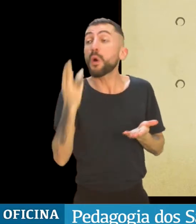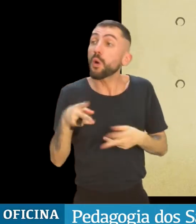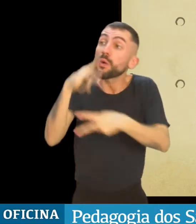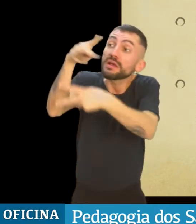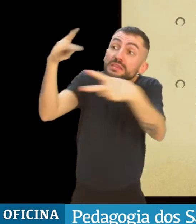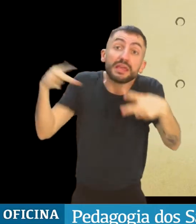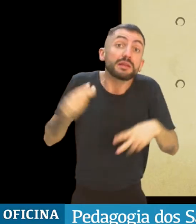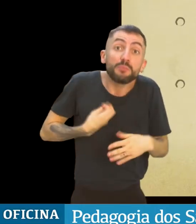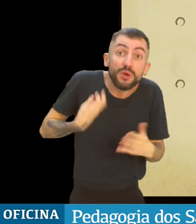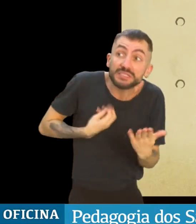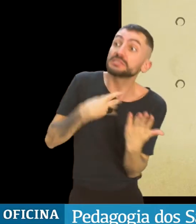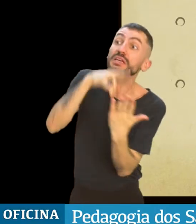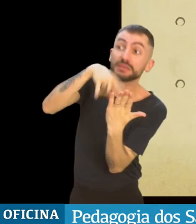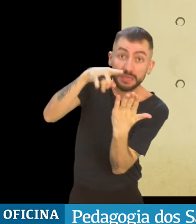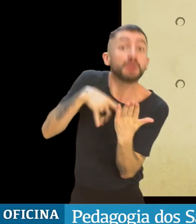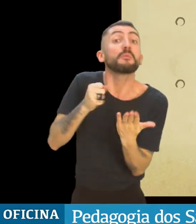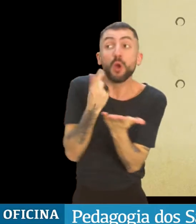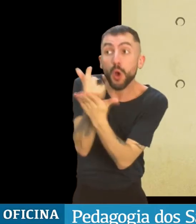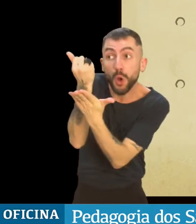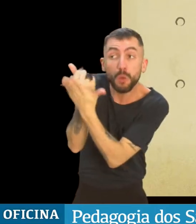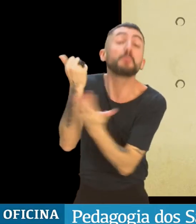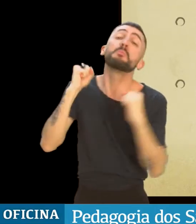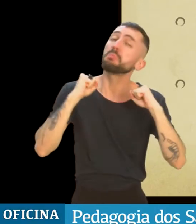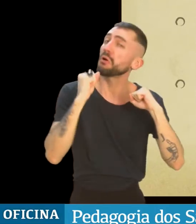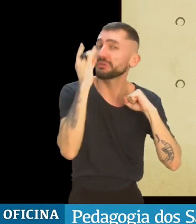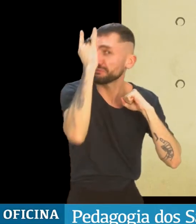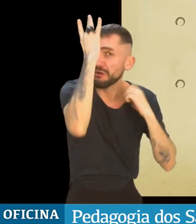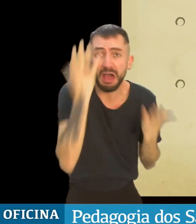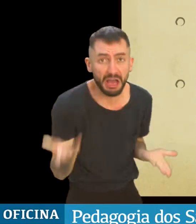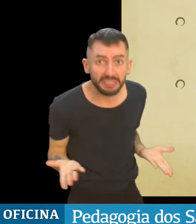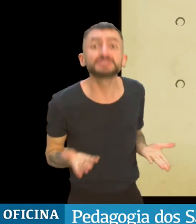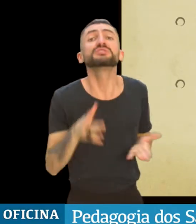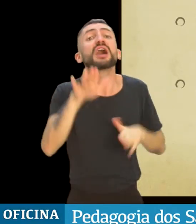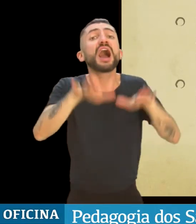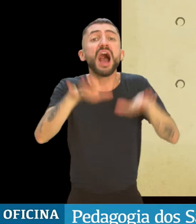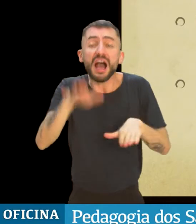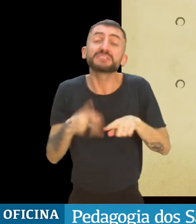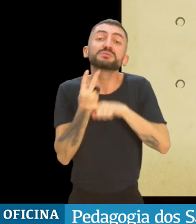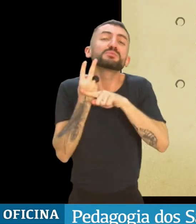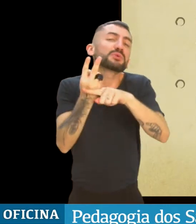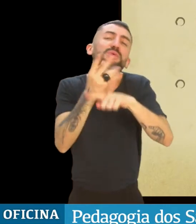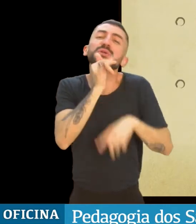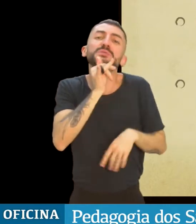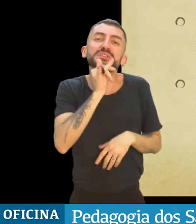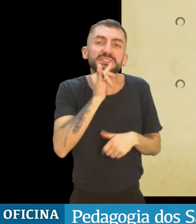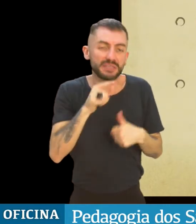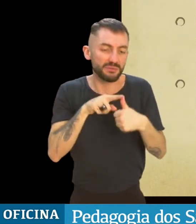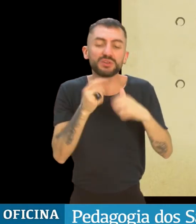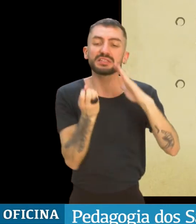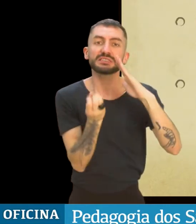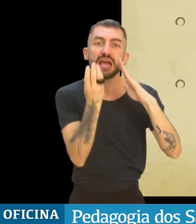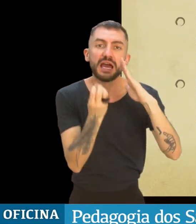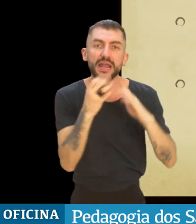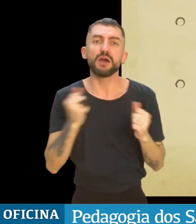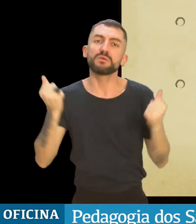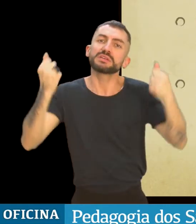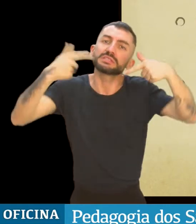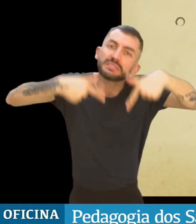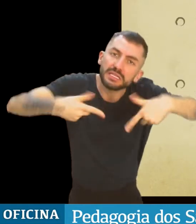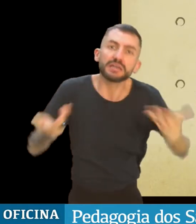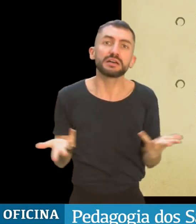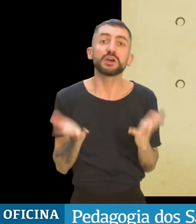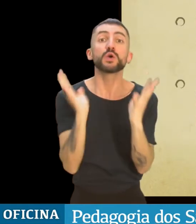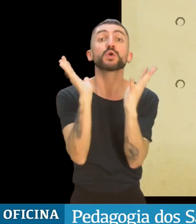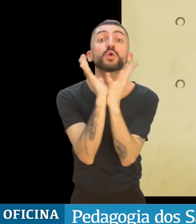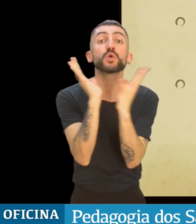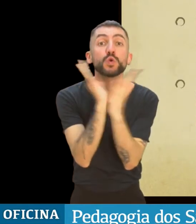os textos também, é muito fácil. Você pode pesquisar por palavras-chave como sarau, slam, clube de leitores,